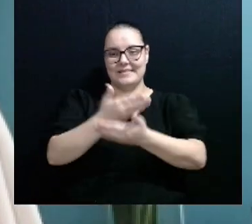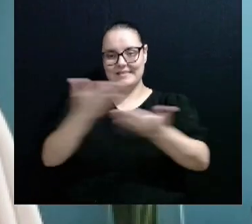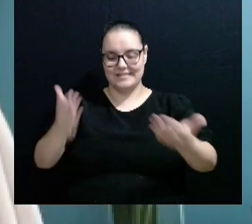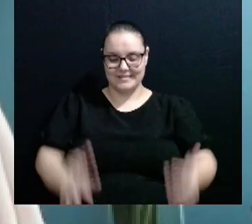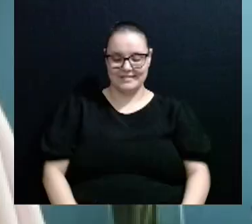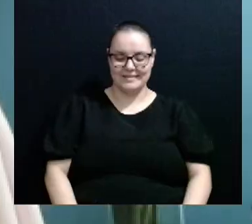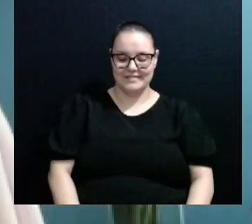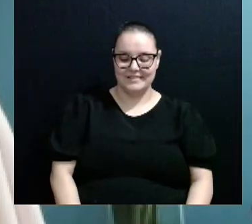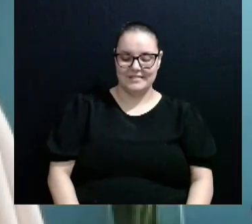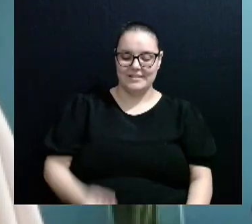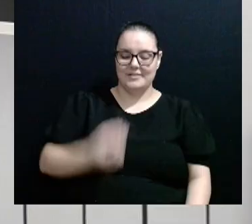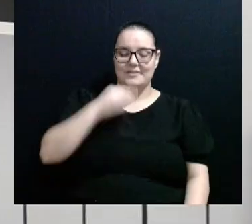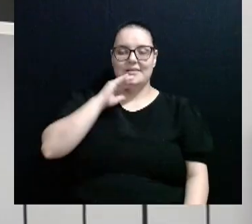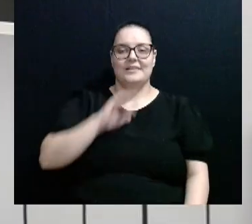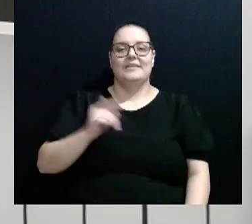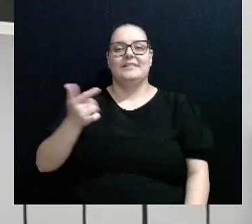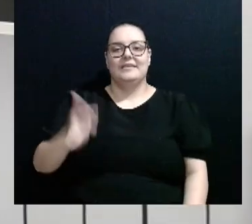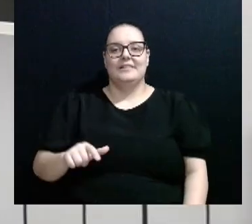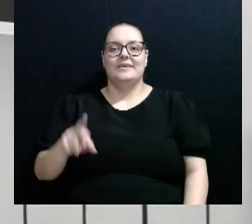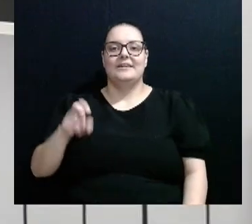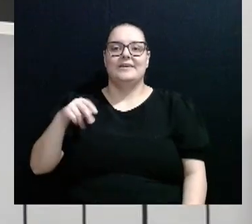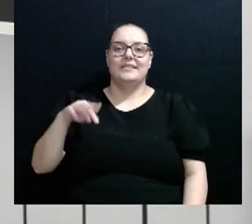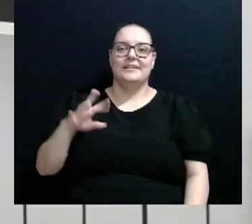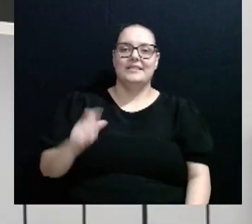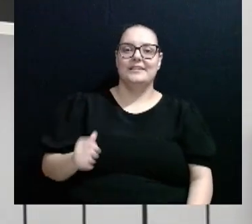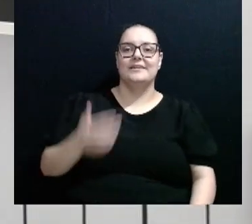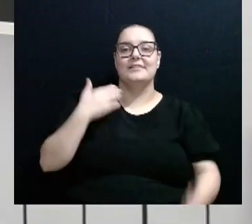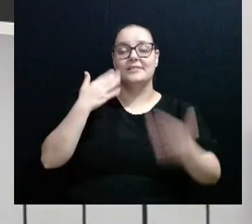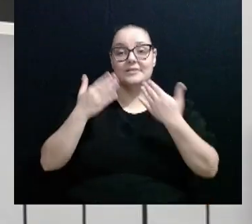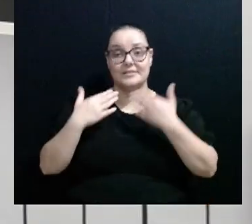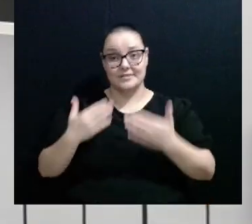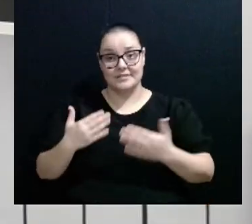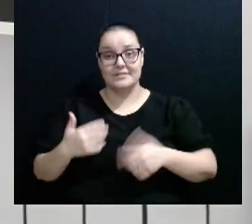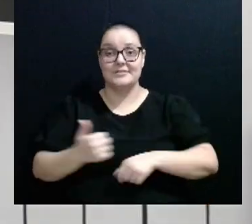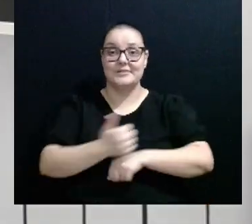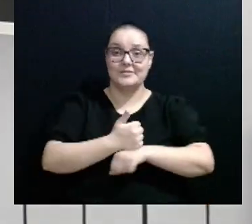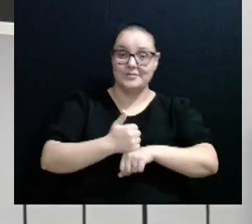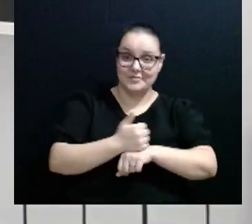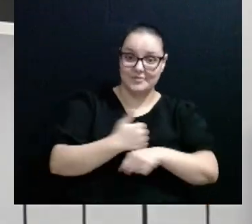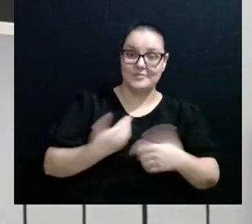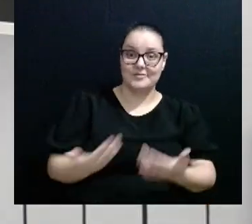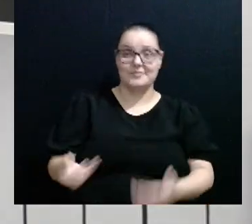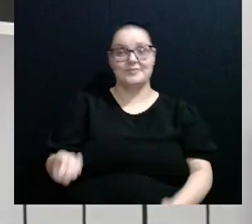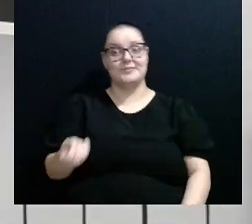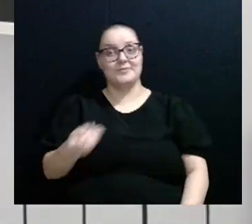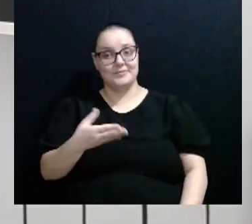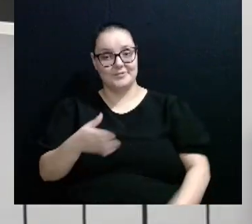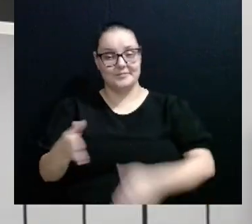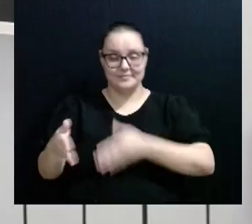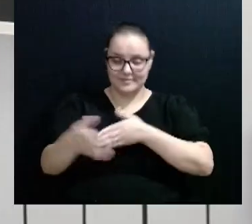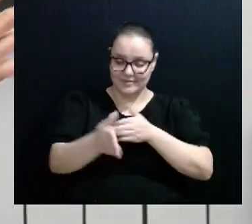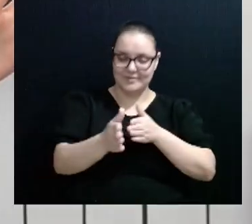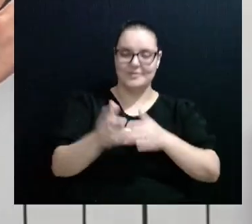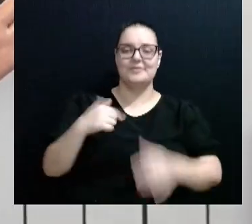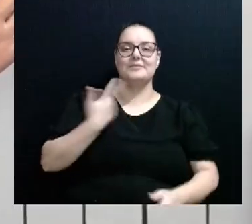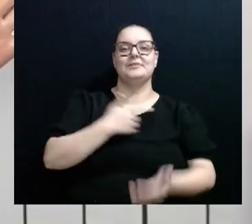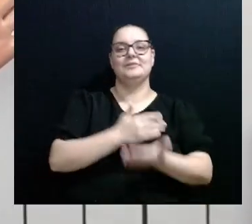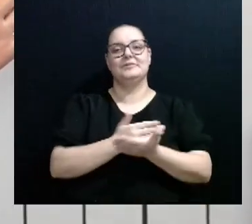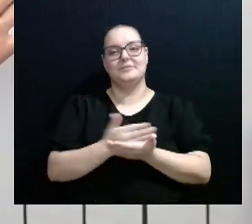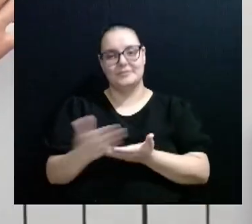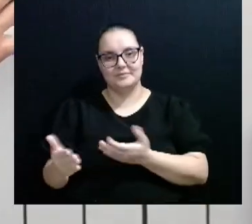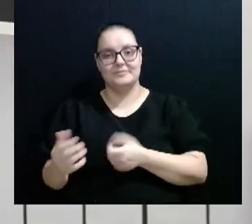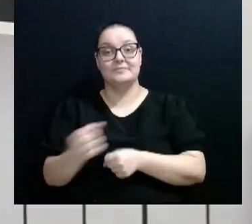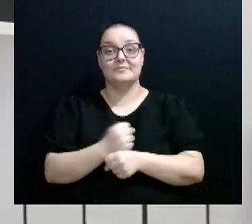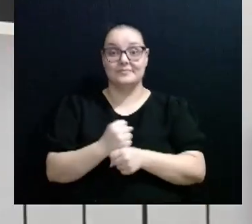mais uma vez, a Renata falando aí sobre carreira, né, sobre novos rumos, já que estamos iniciando o ano. A gente sabe que